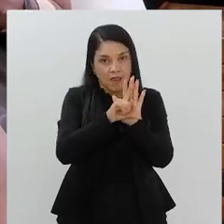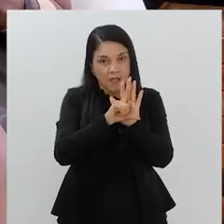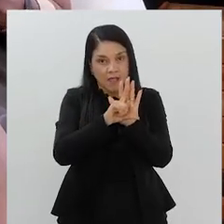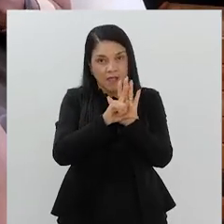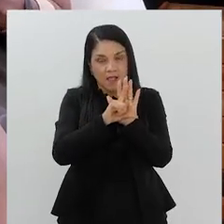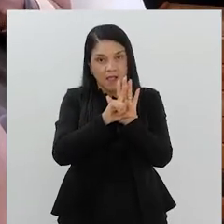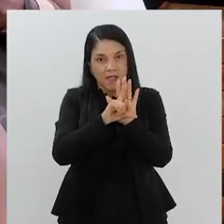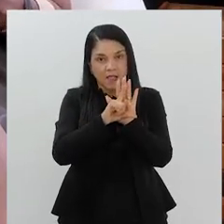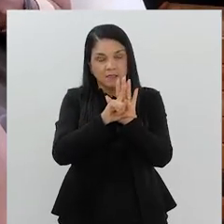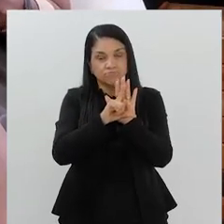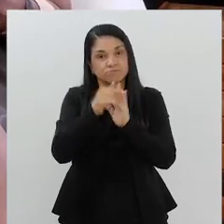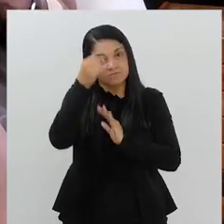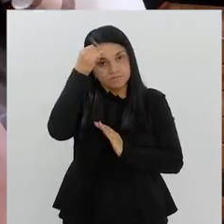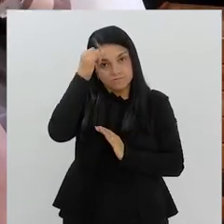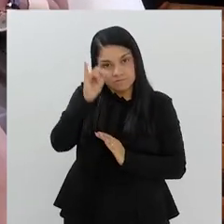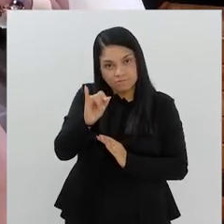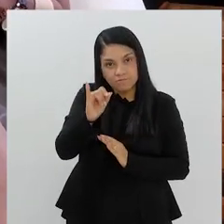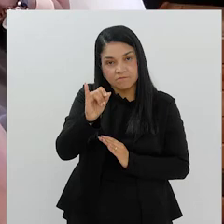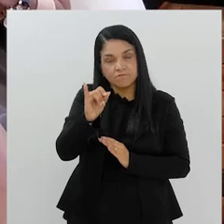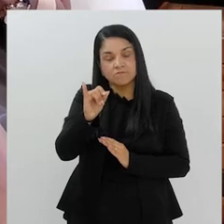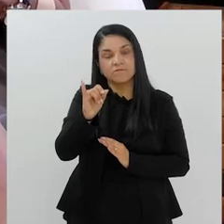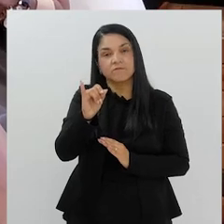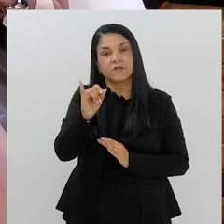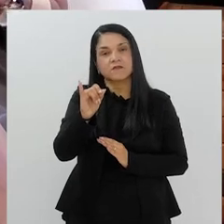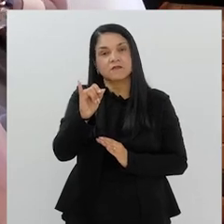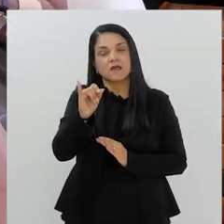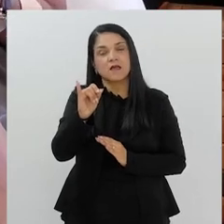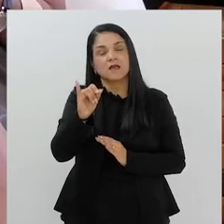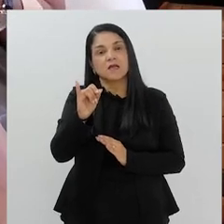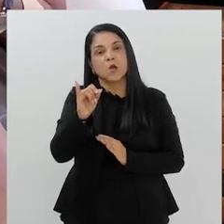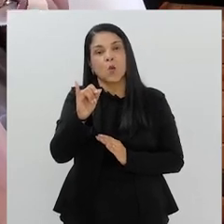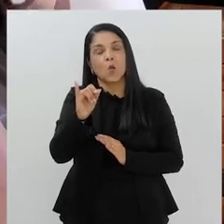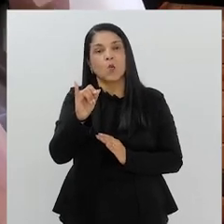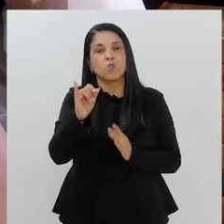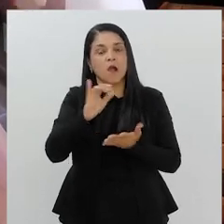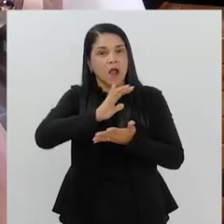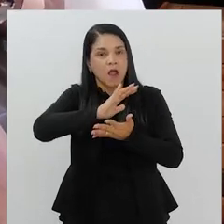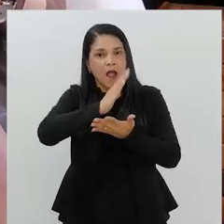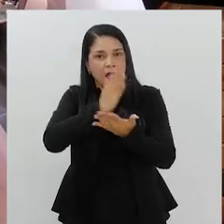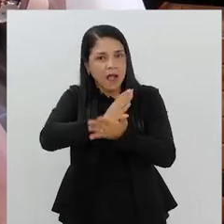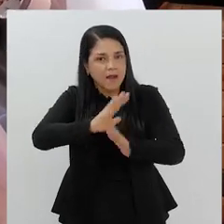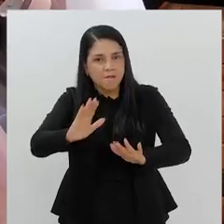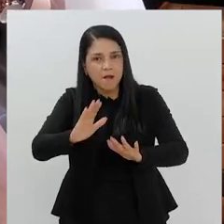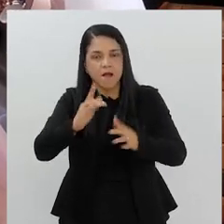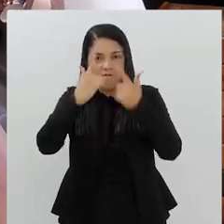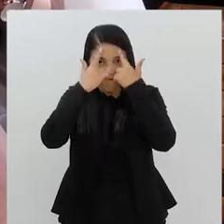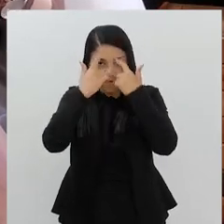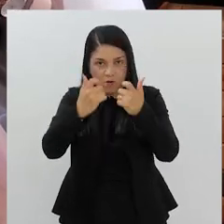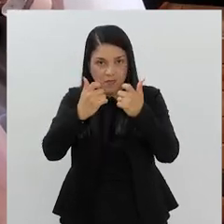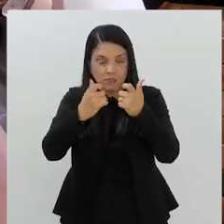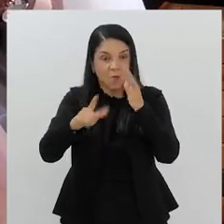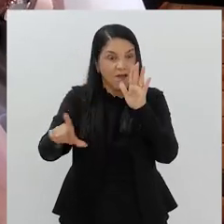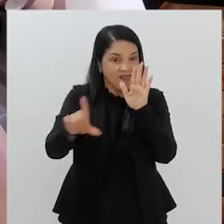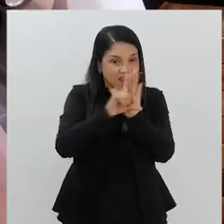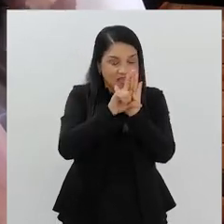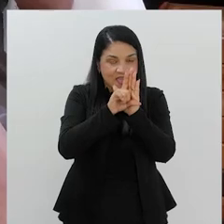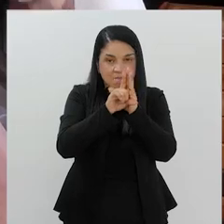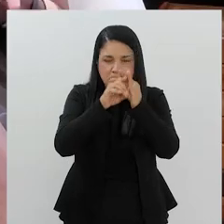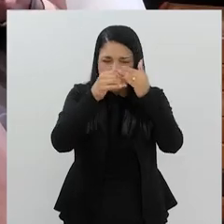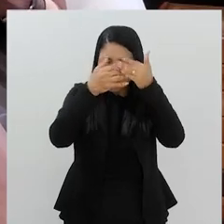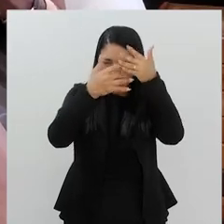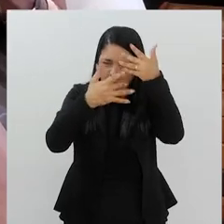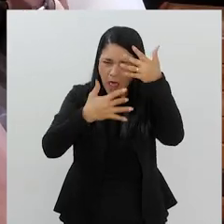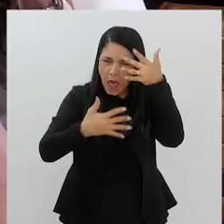e inclusive de prevenção né e de erradicação da violência é uma legislação